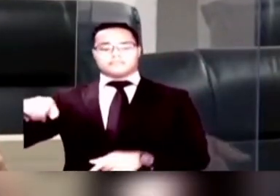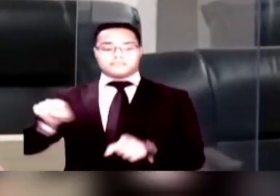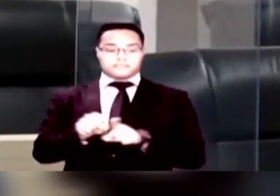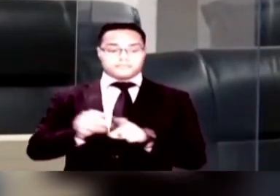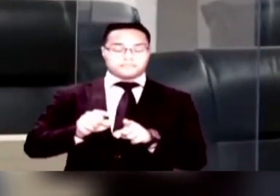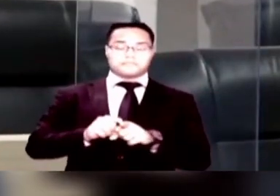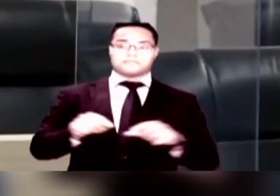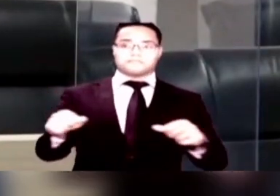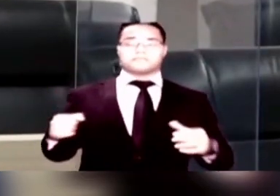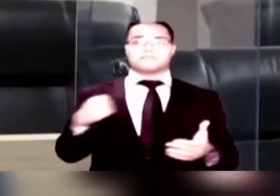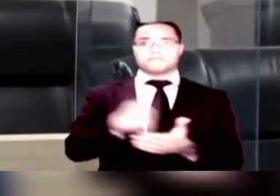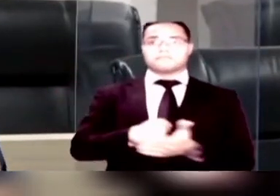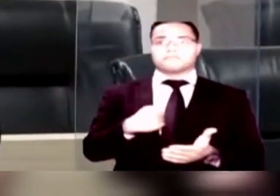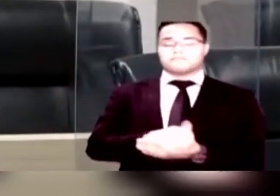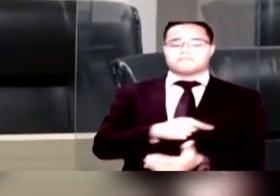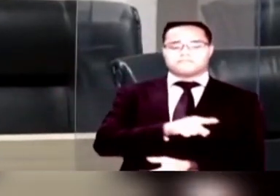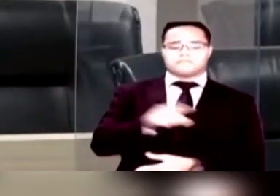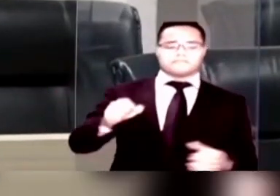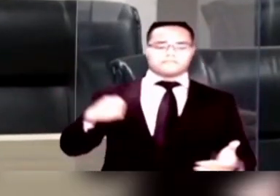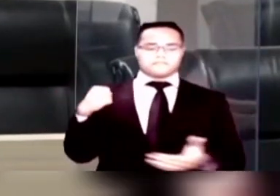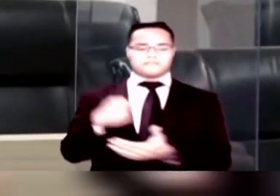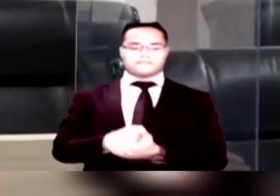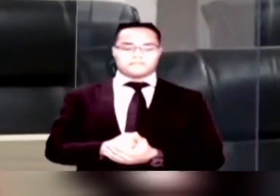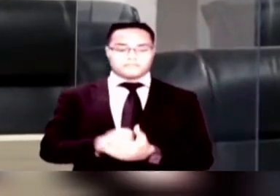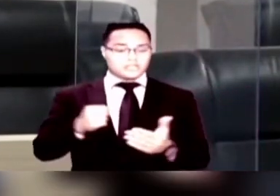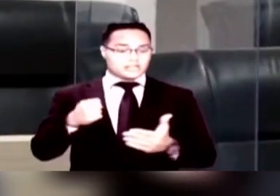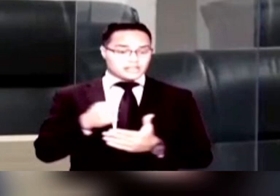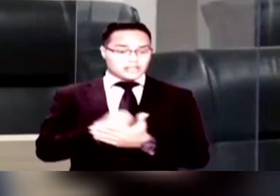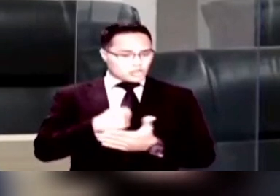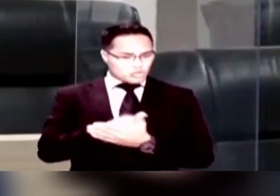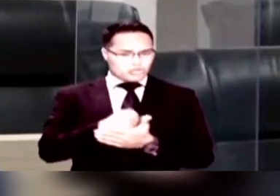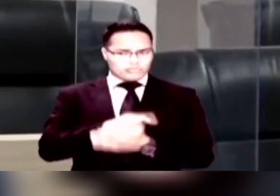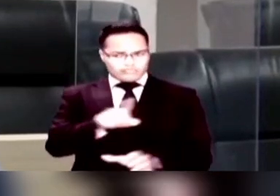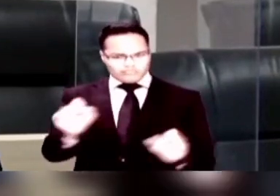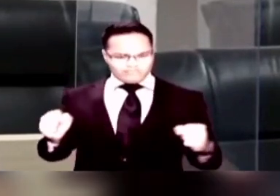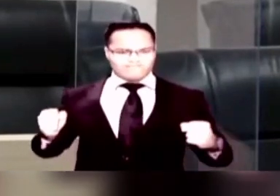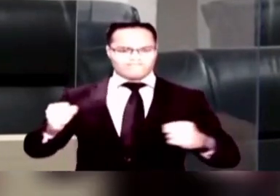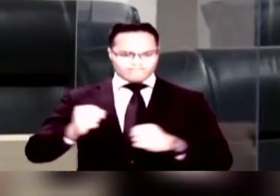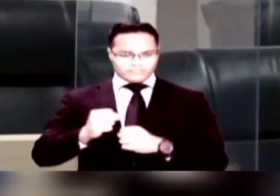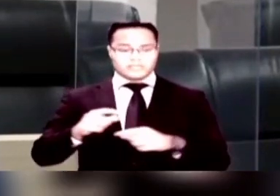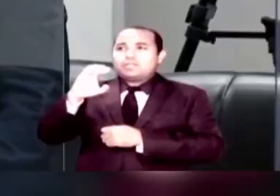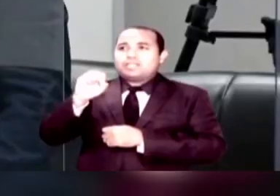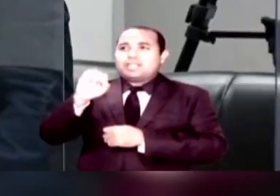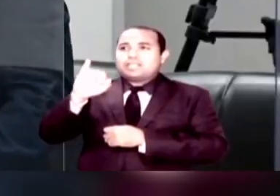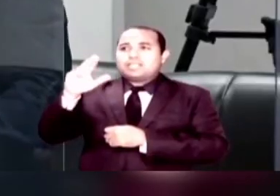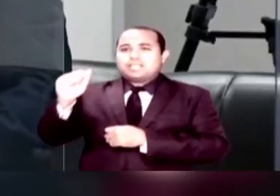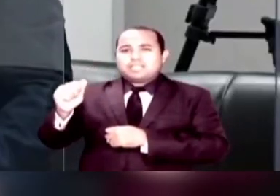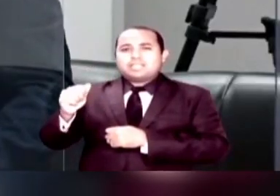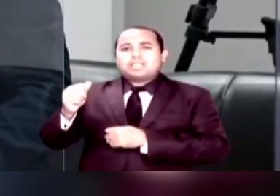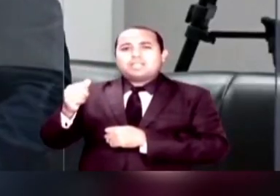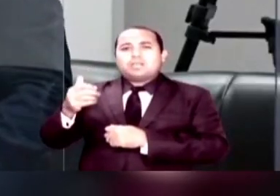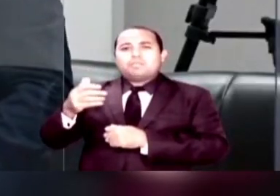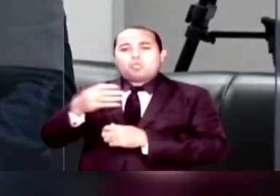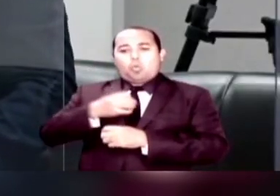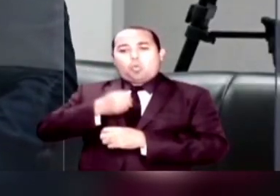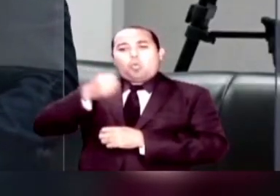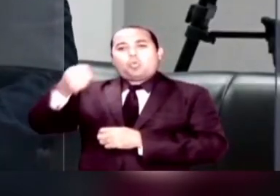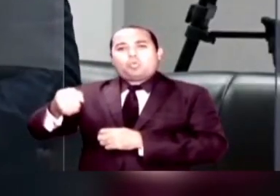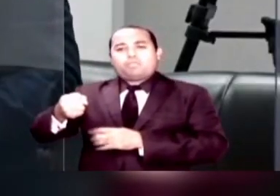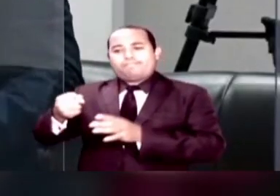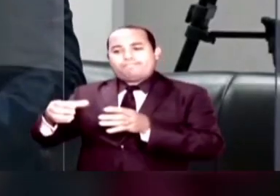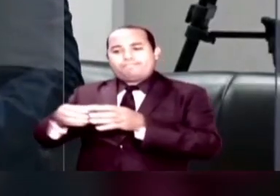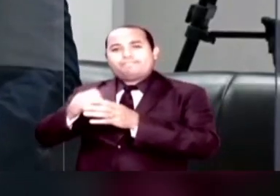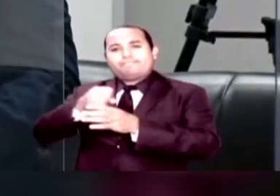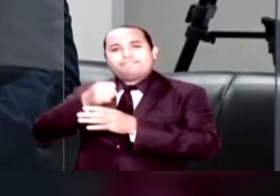defende e realmente a gente pode crescer junto e acredito que tem muito mais já Luciano Diniz